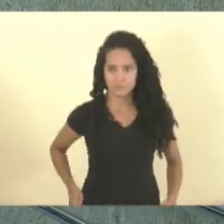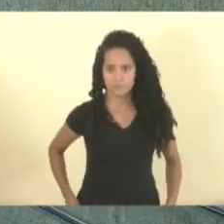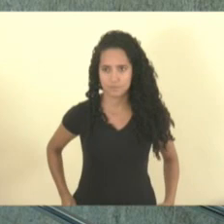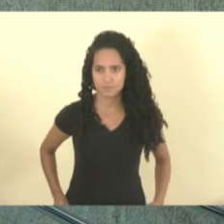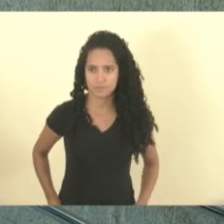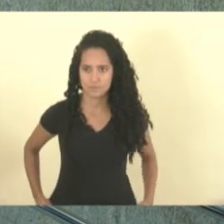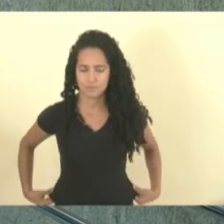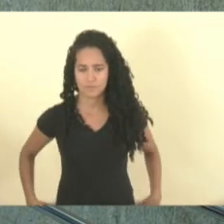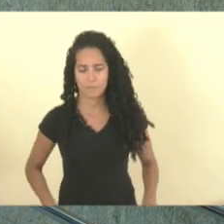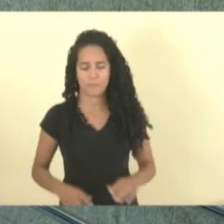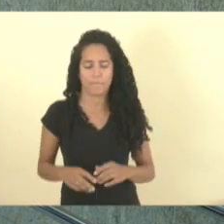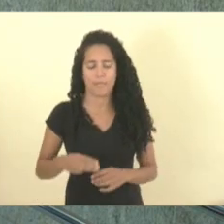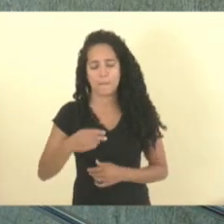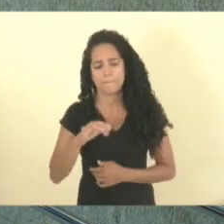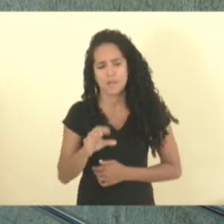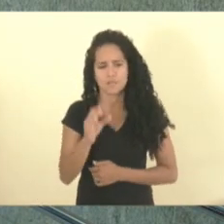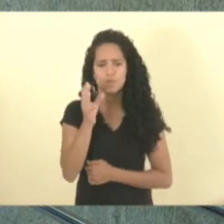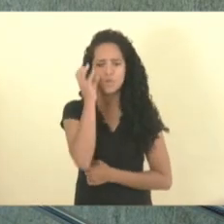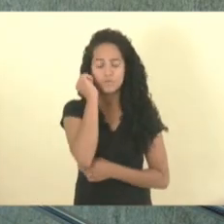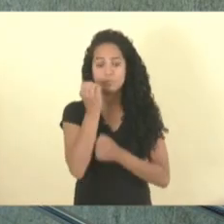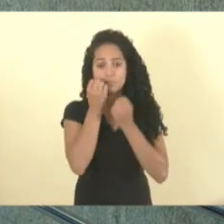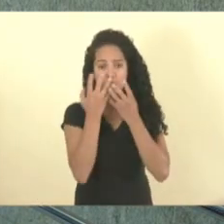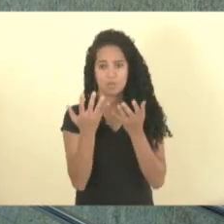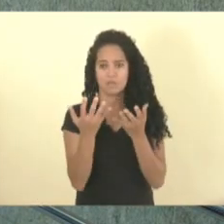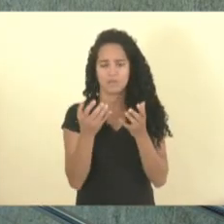Meu presidente Marcelo Santos, estamos ouvindo muito bem.